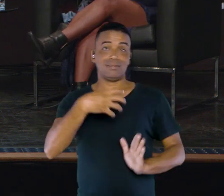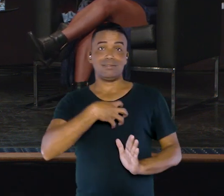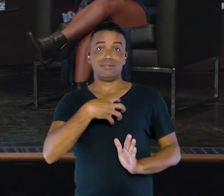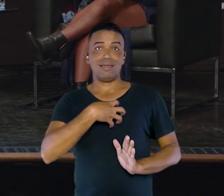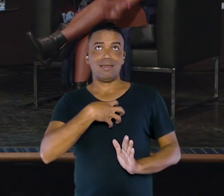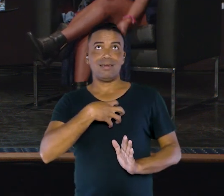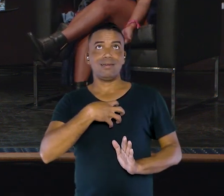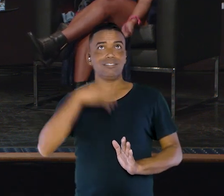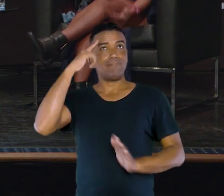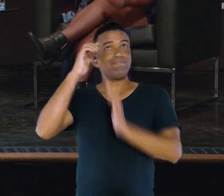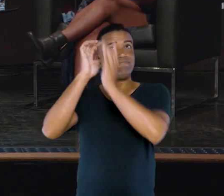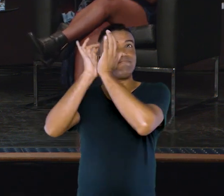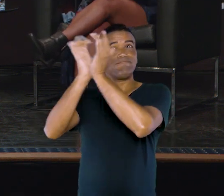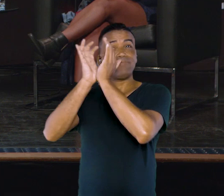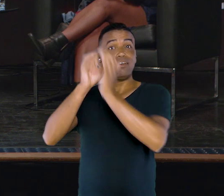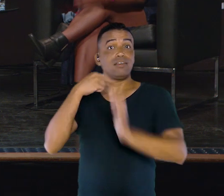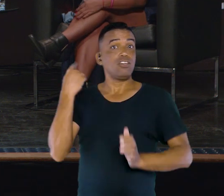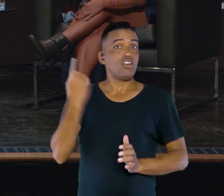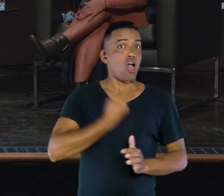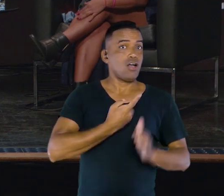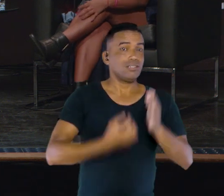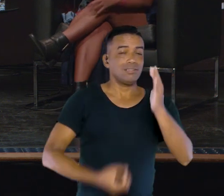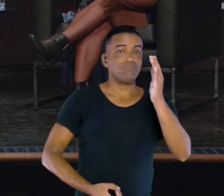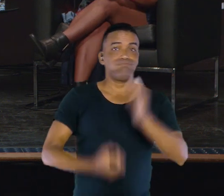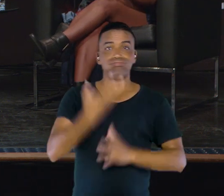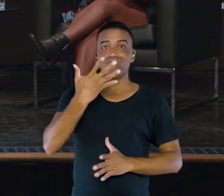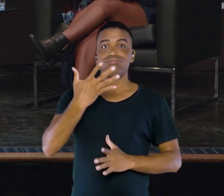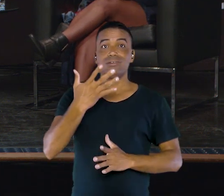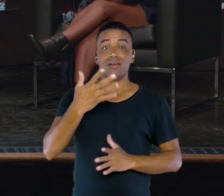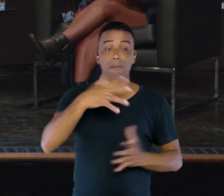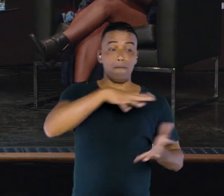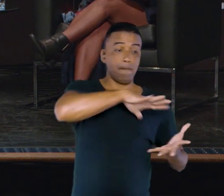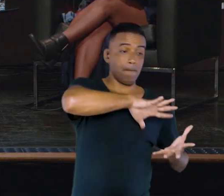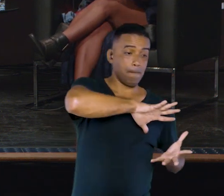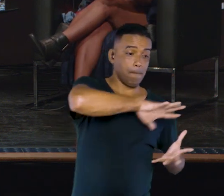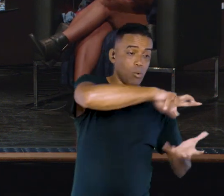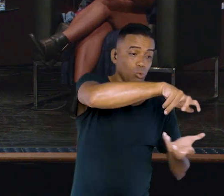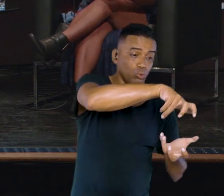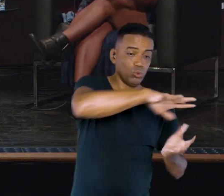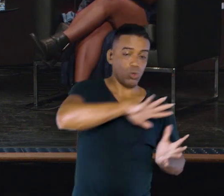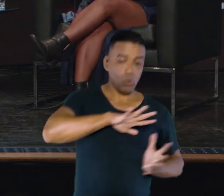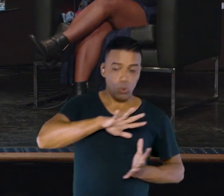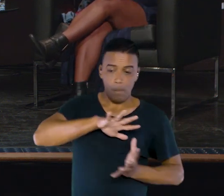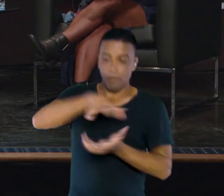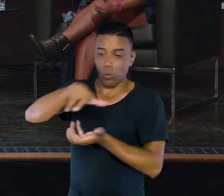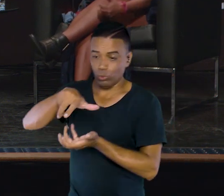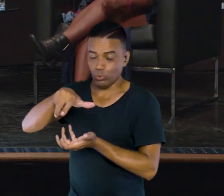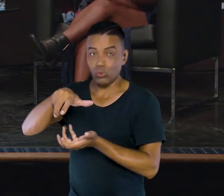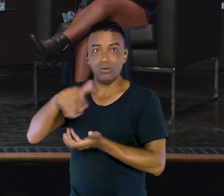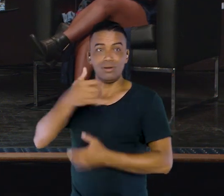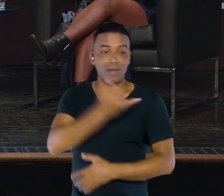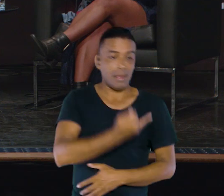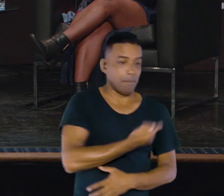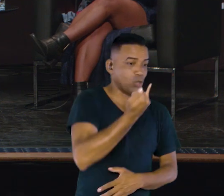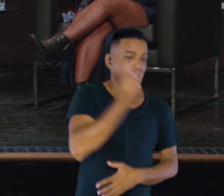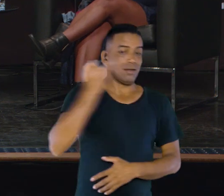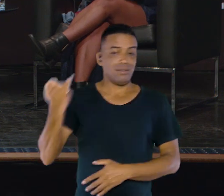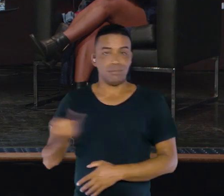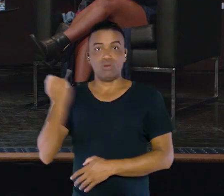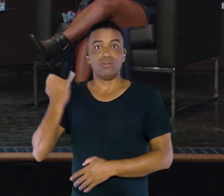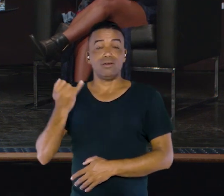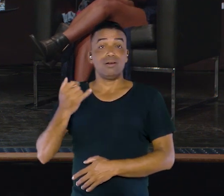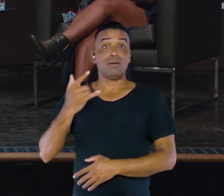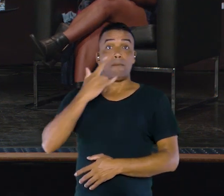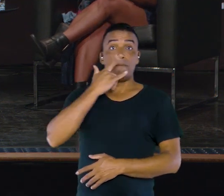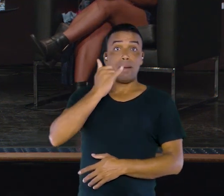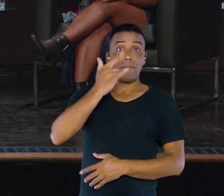ciência, esse pensamento que a gente cria, acho que é dois mundos super importantes, que os nossos pais estejam